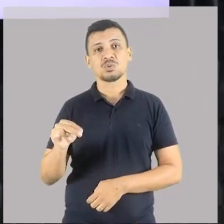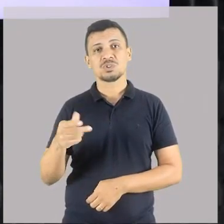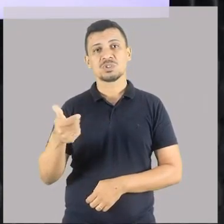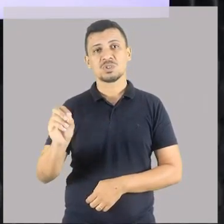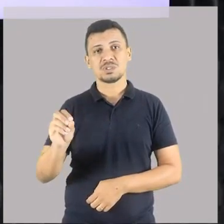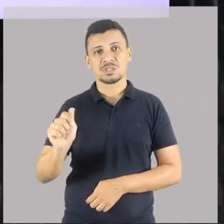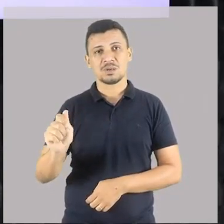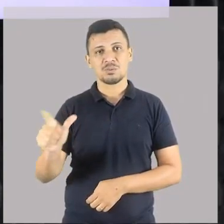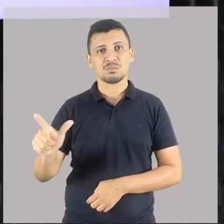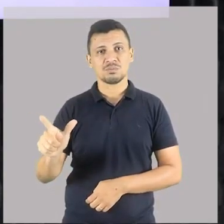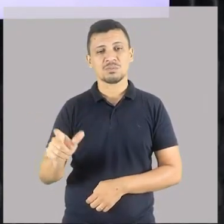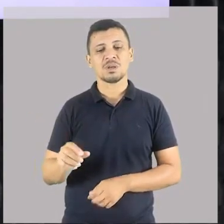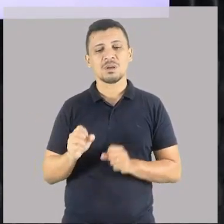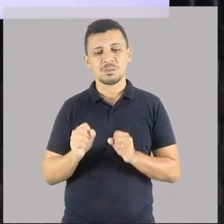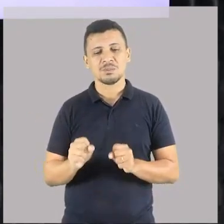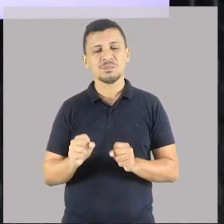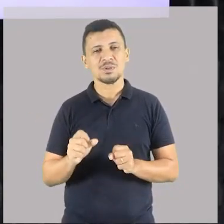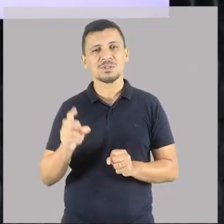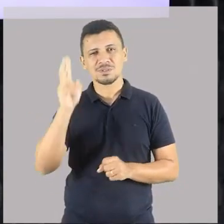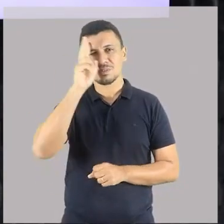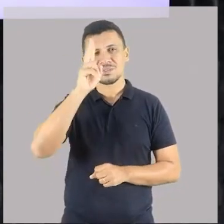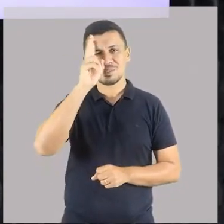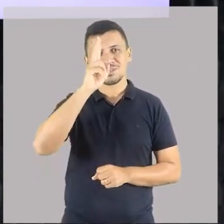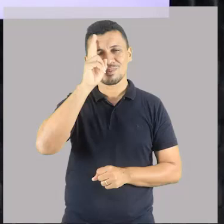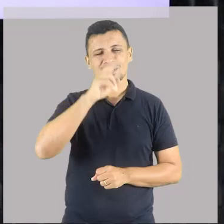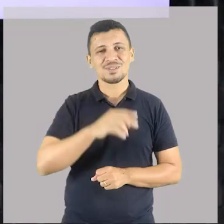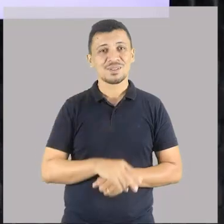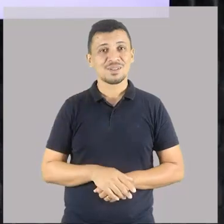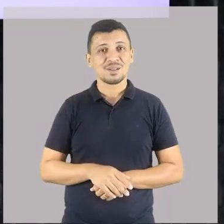ser causa ou poderia ser condição, lembram?